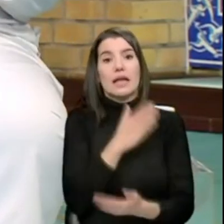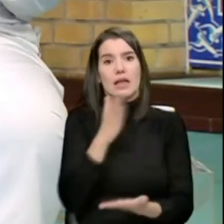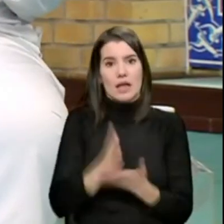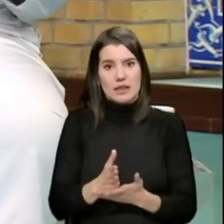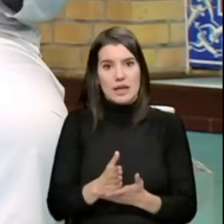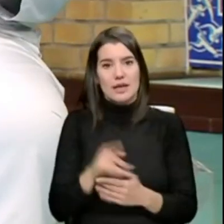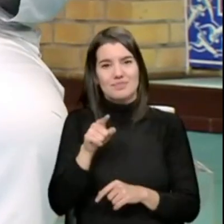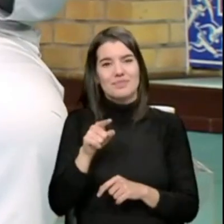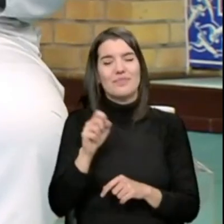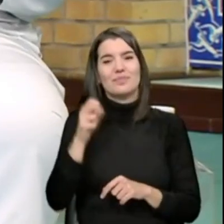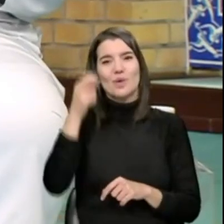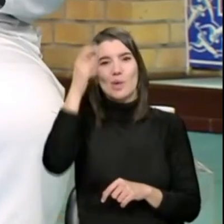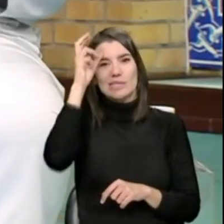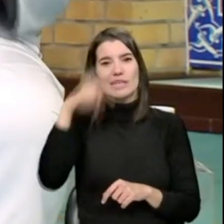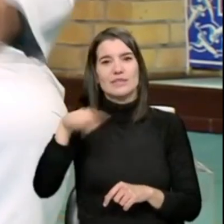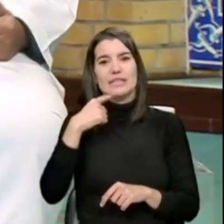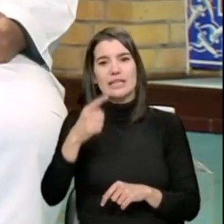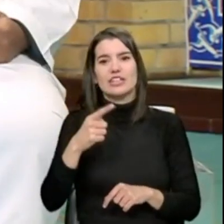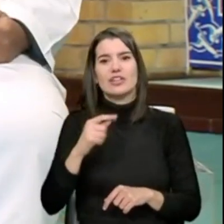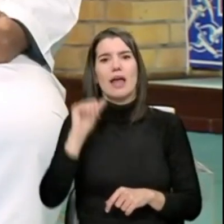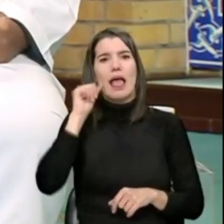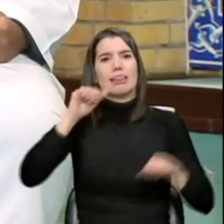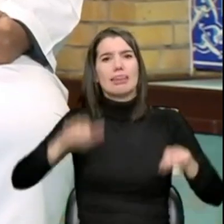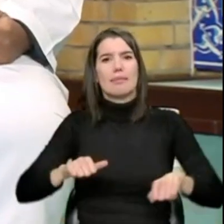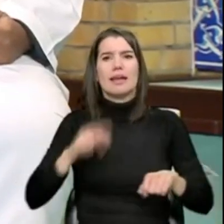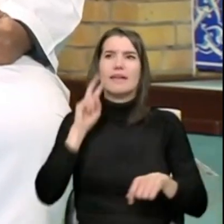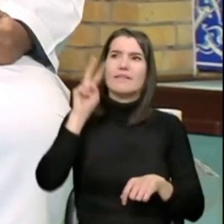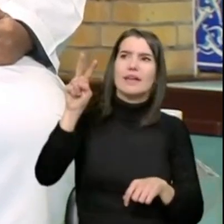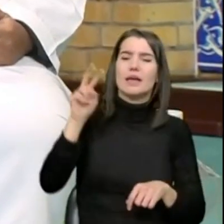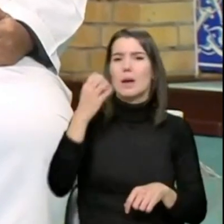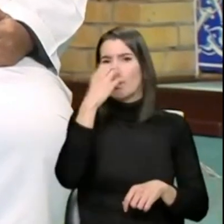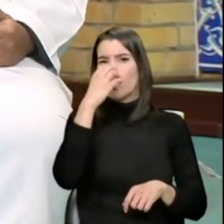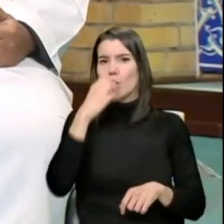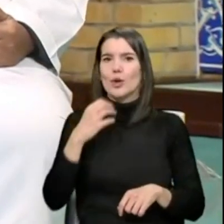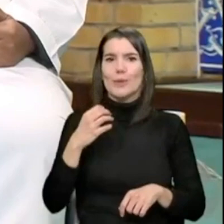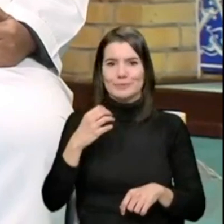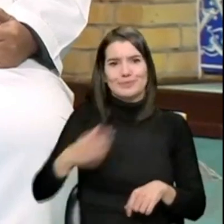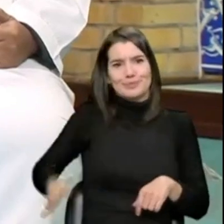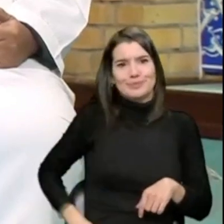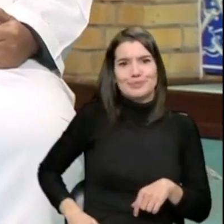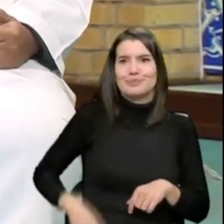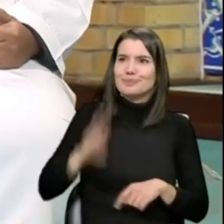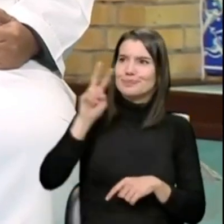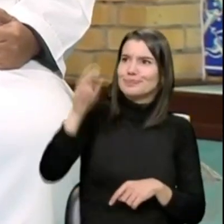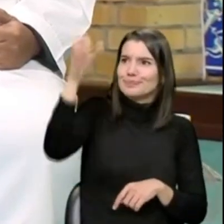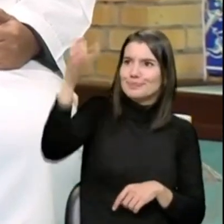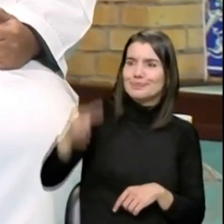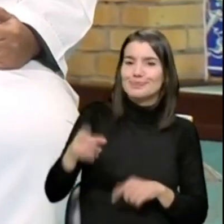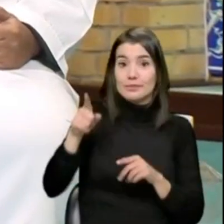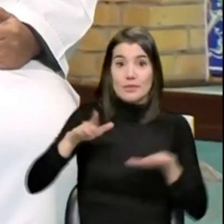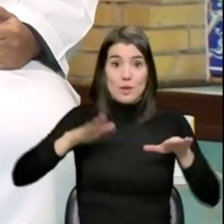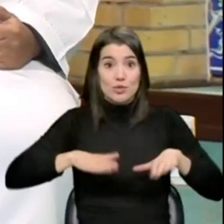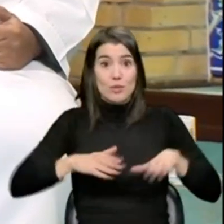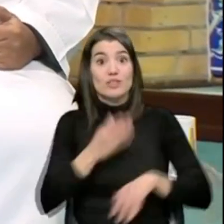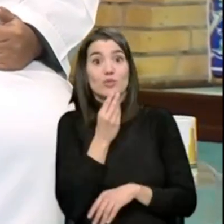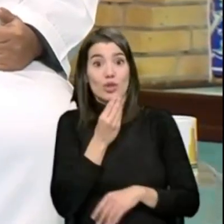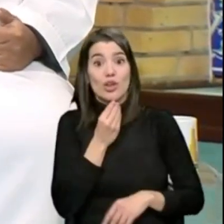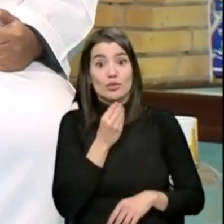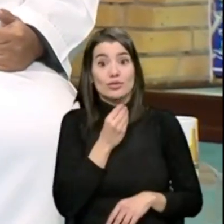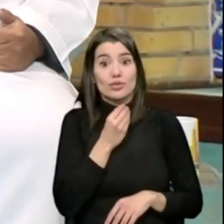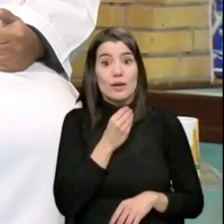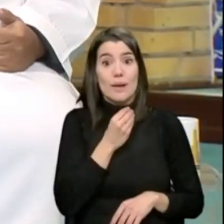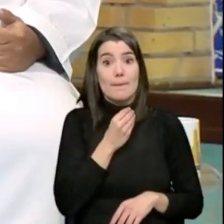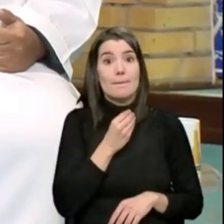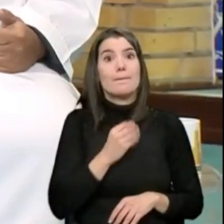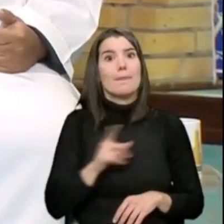aquele conceito de, quando você chega a uma taberna, vê uma perna de porco à frente, os muçulmanos e os judeus punham